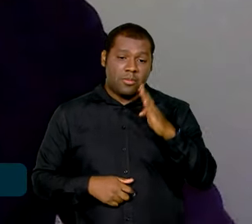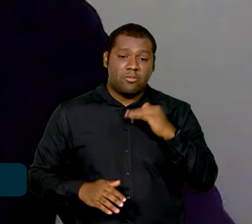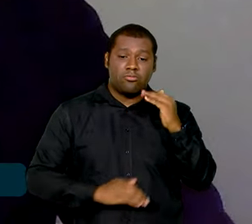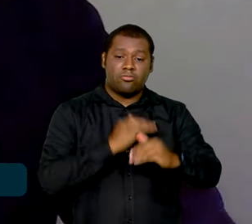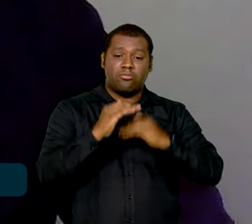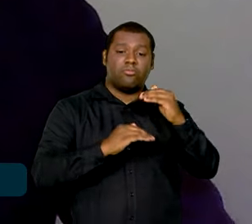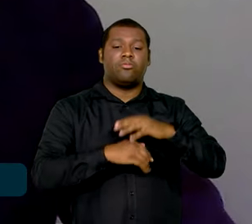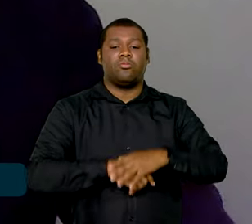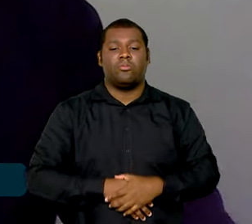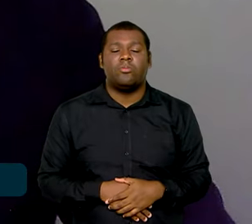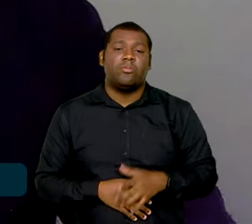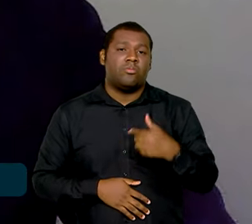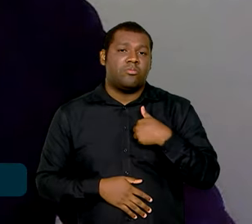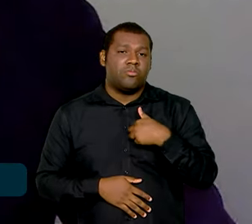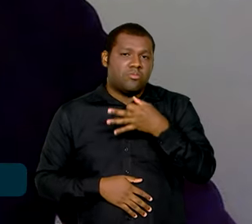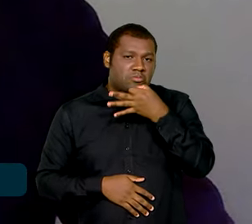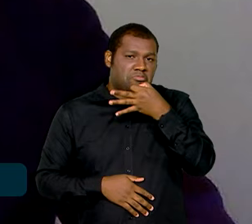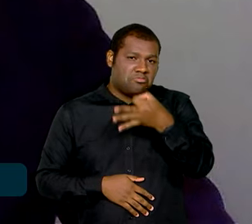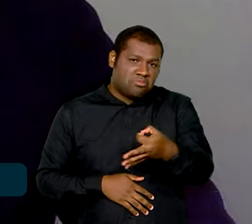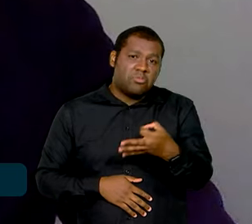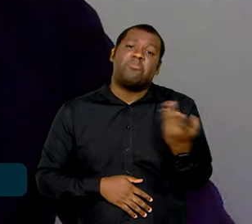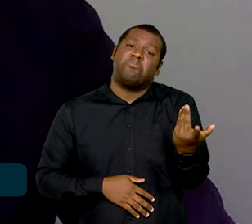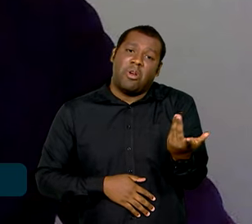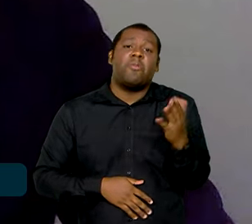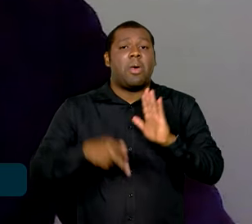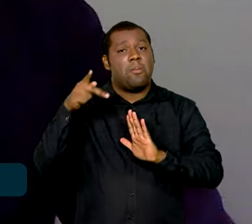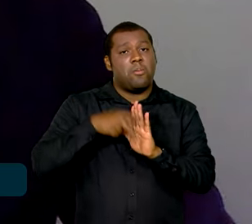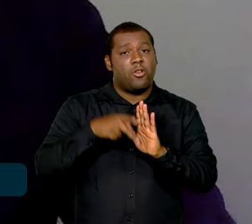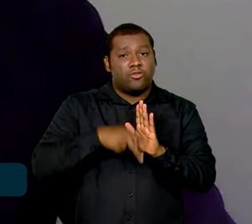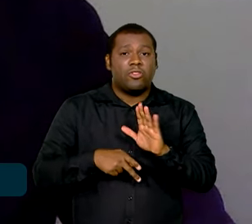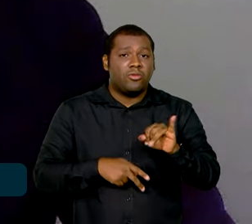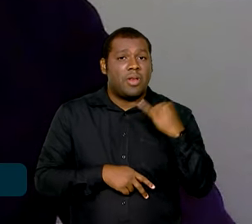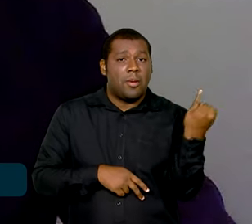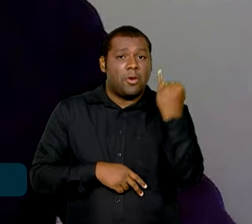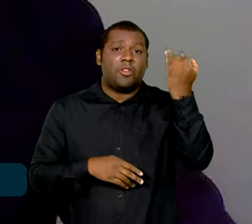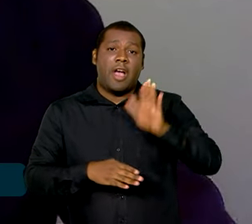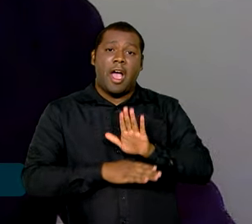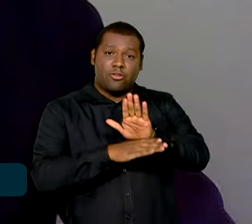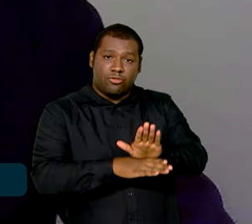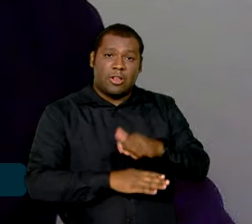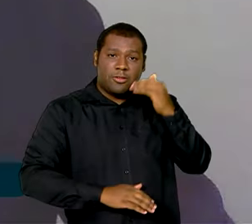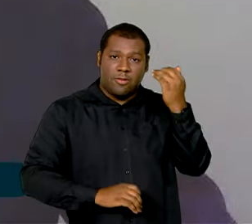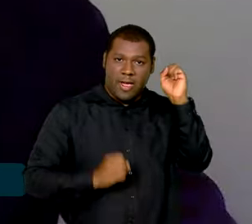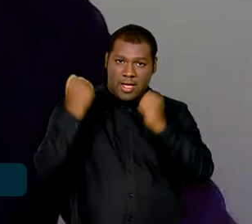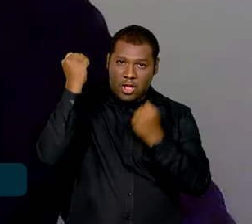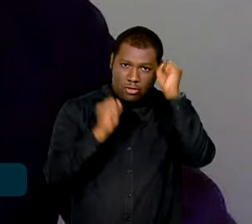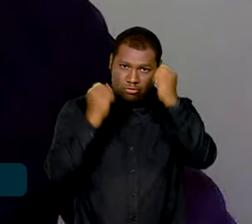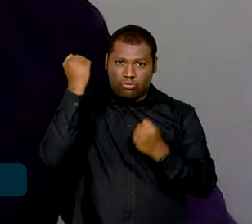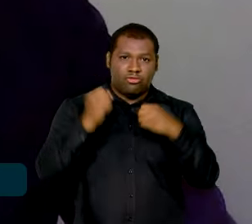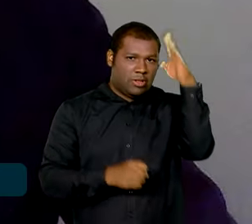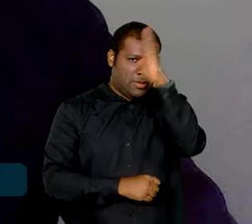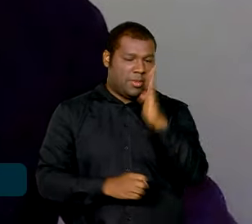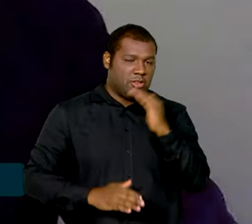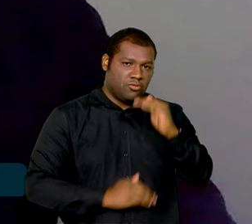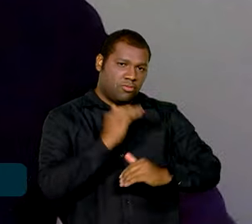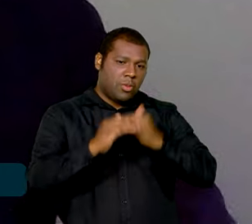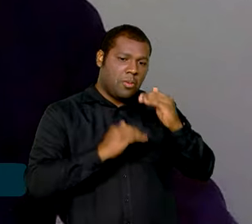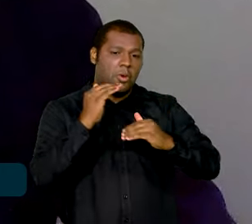acho fundamental, né, esse tipo de programa para desenvolver a indústria nacional e para aumentar a